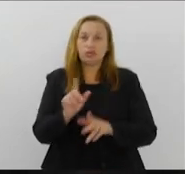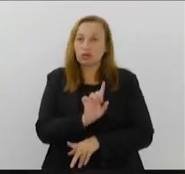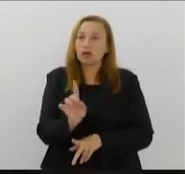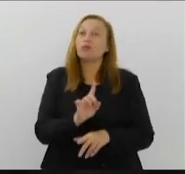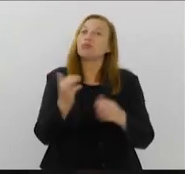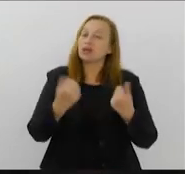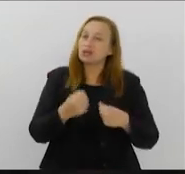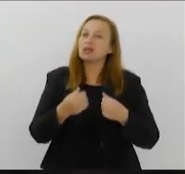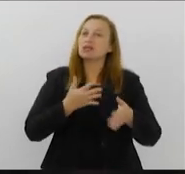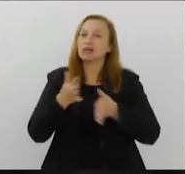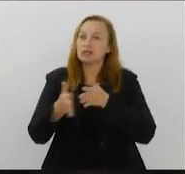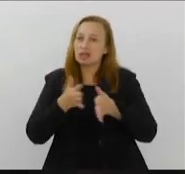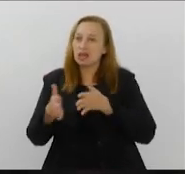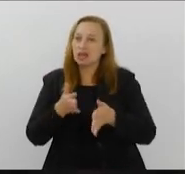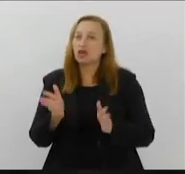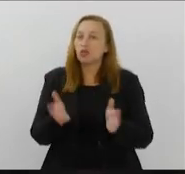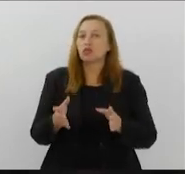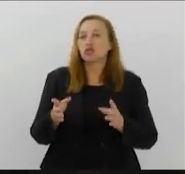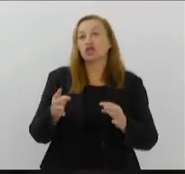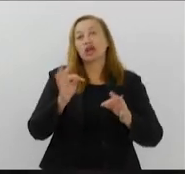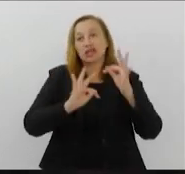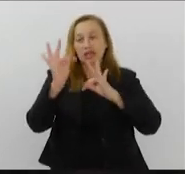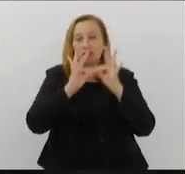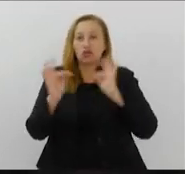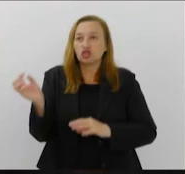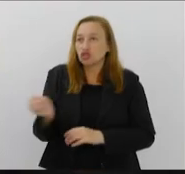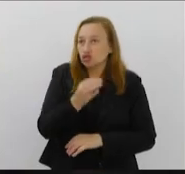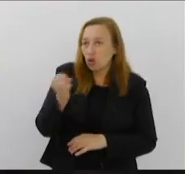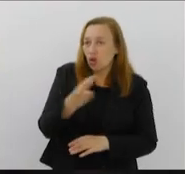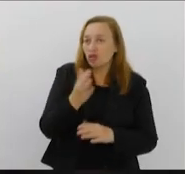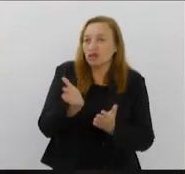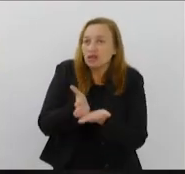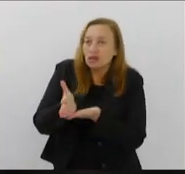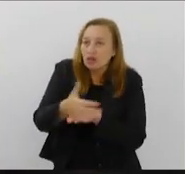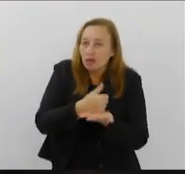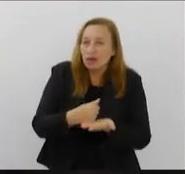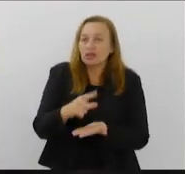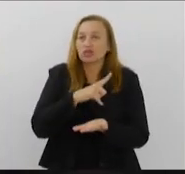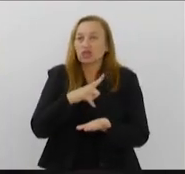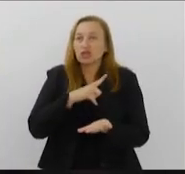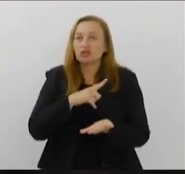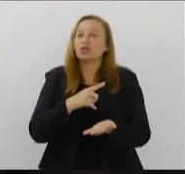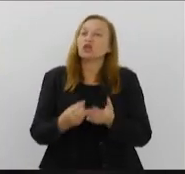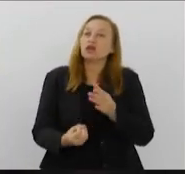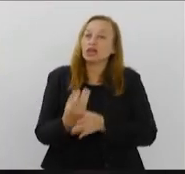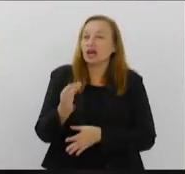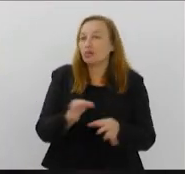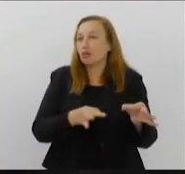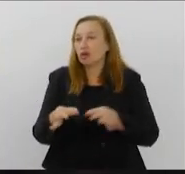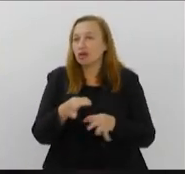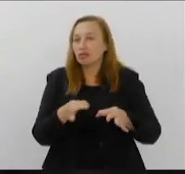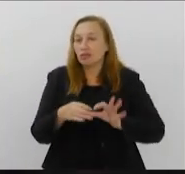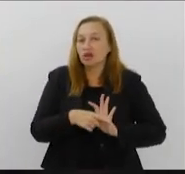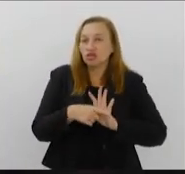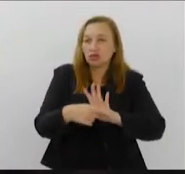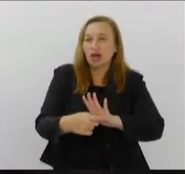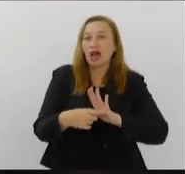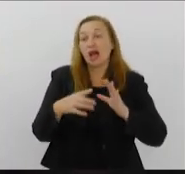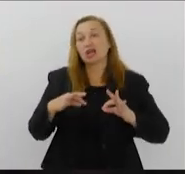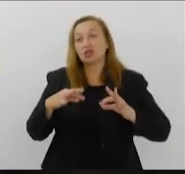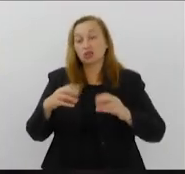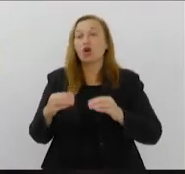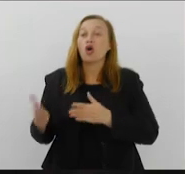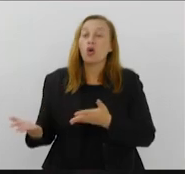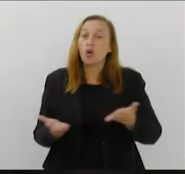precisa ter acesso, hoje as novas tecnologias nos entregam dados para isso, e construir programas personalizados. Então, a gente